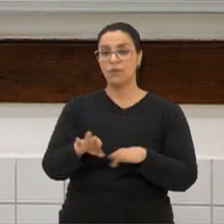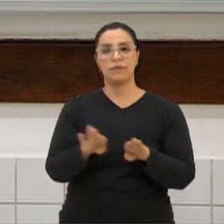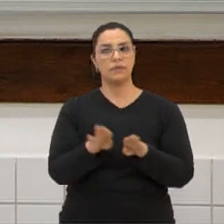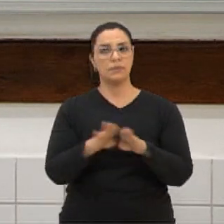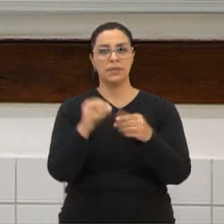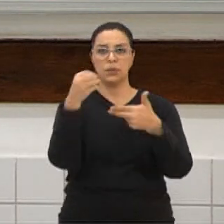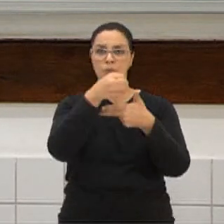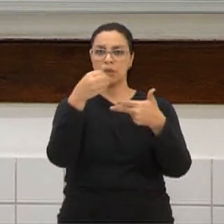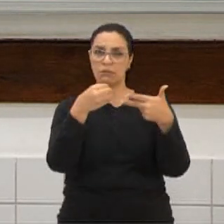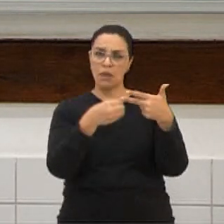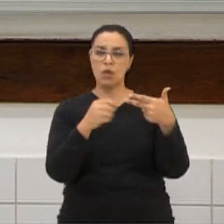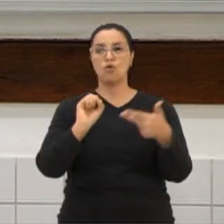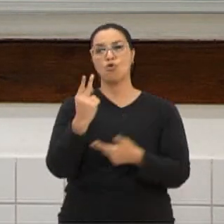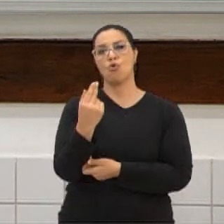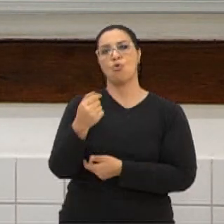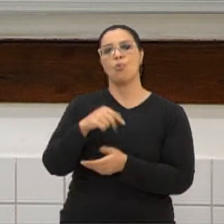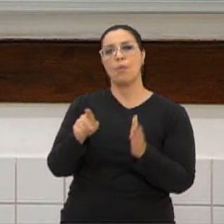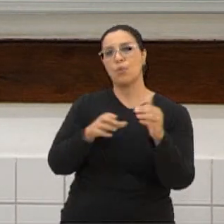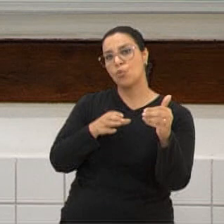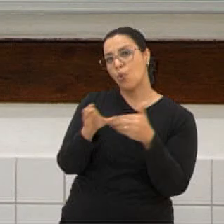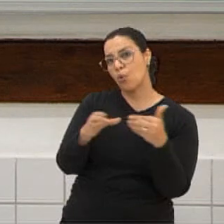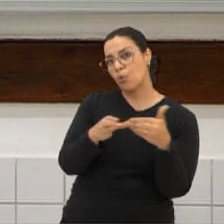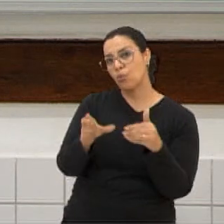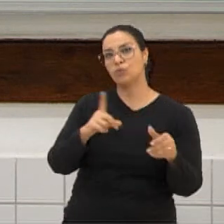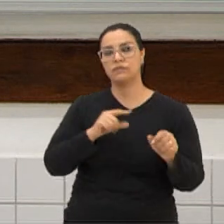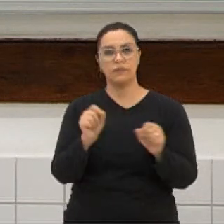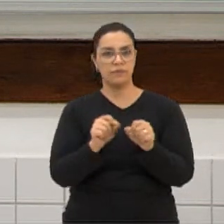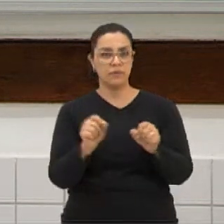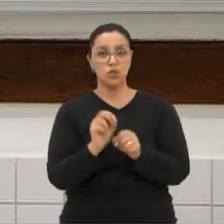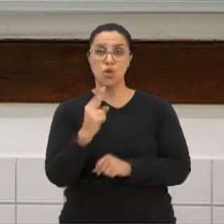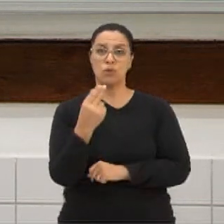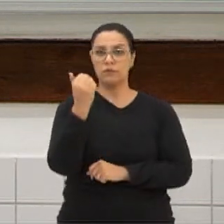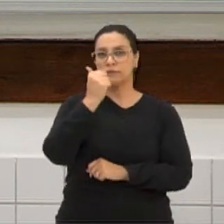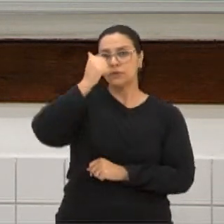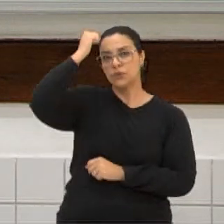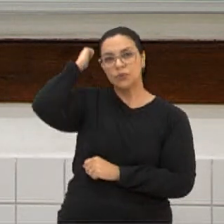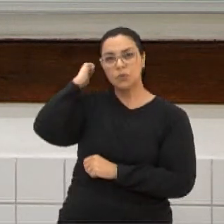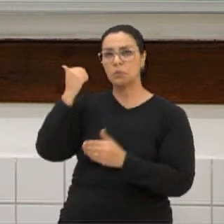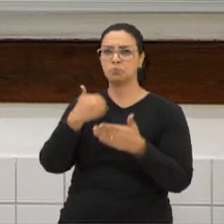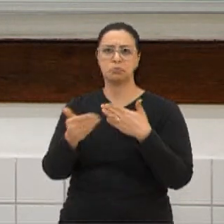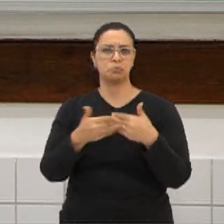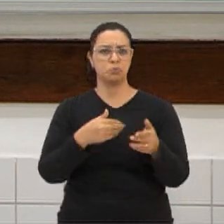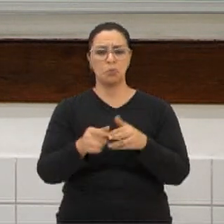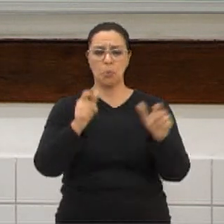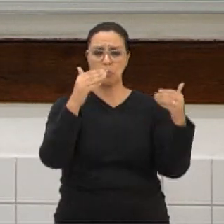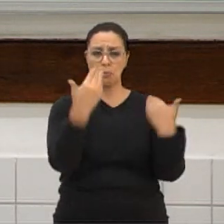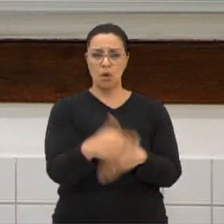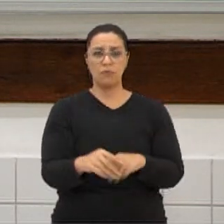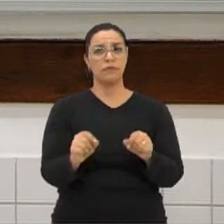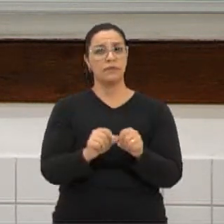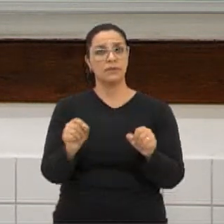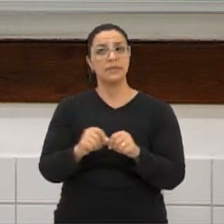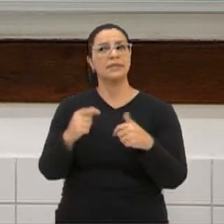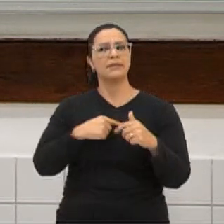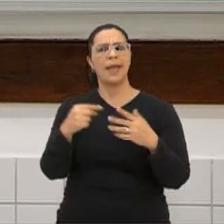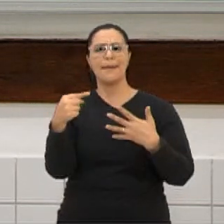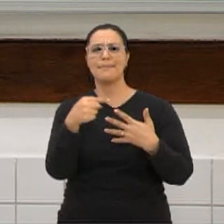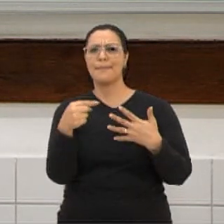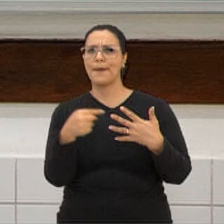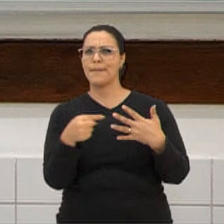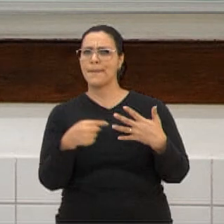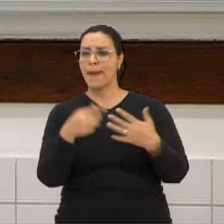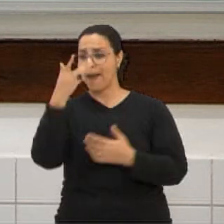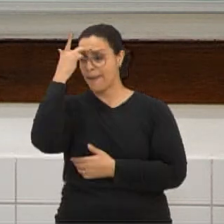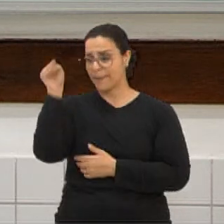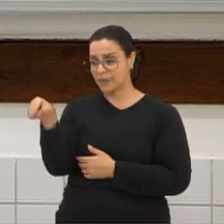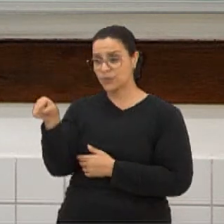fazendo o Enem, estiver fazendo uma prova de concurso público, ou de um vestibular, ou qualquer outro tipo de prova, existem várias outras